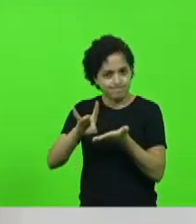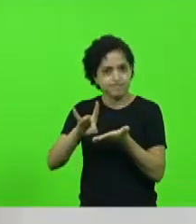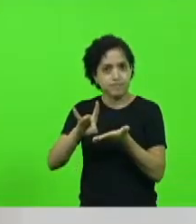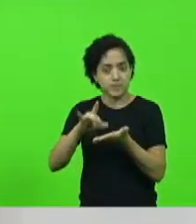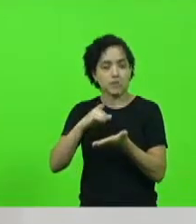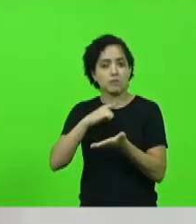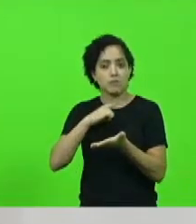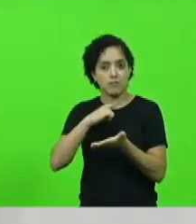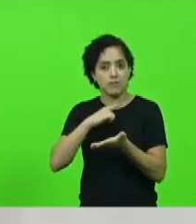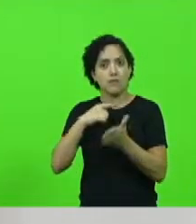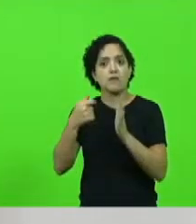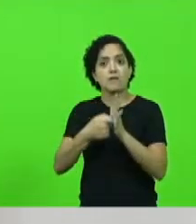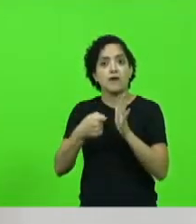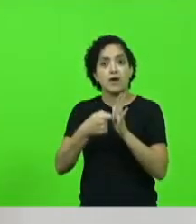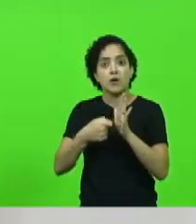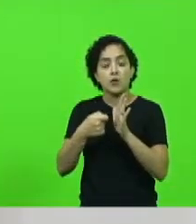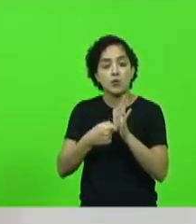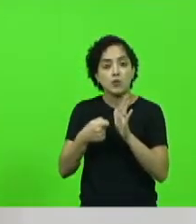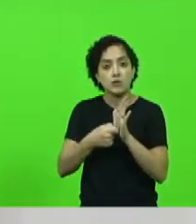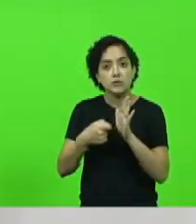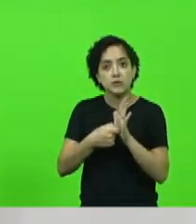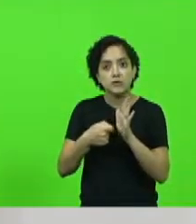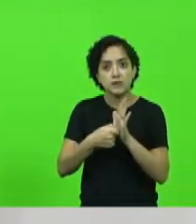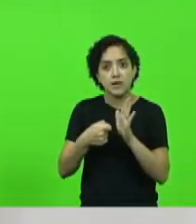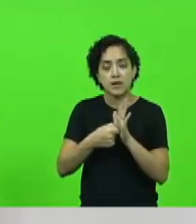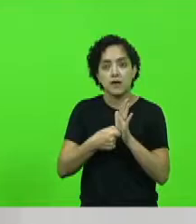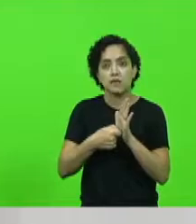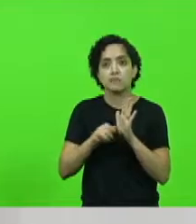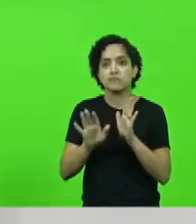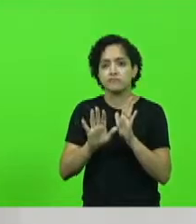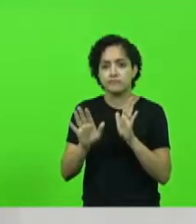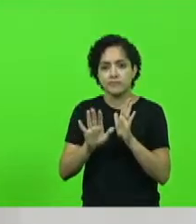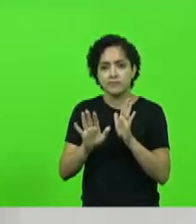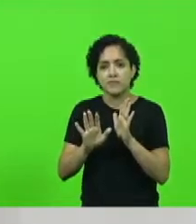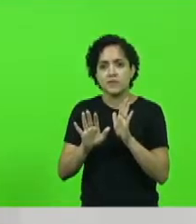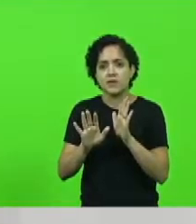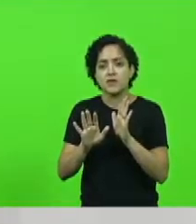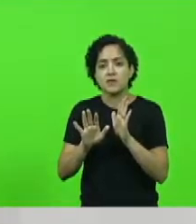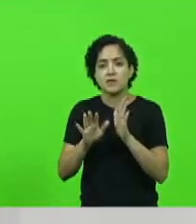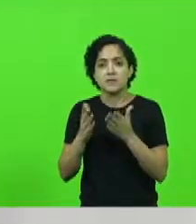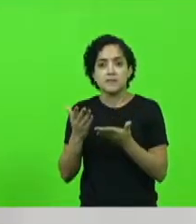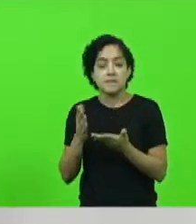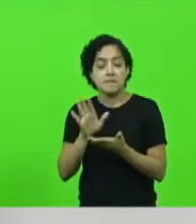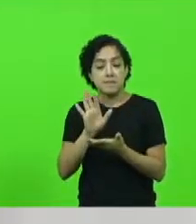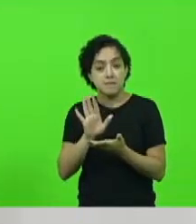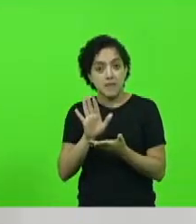vai lutar dioturnamente, não para ridicularizar vocês, que isso vocês já conseguem fazer sozinhos,